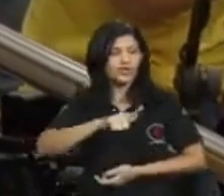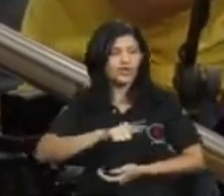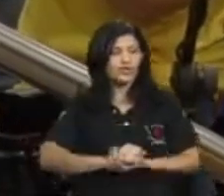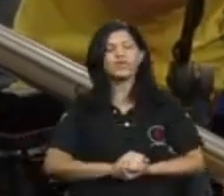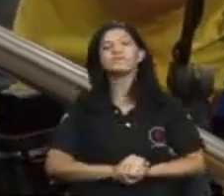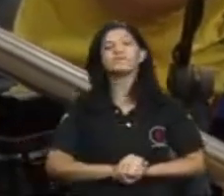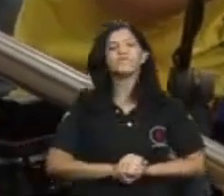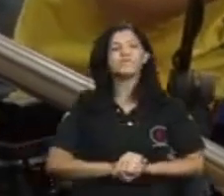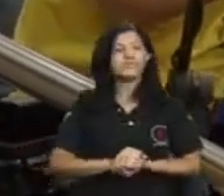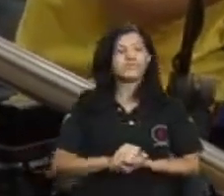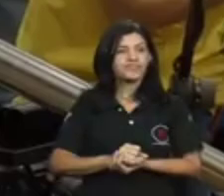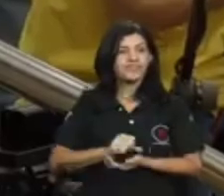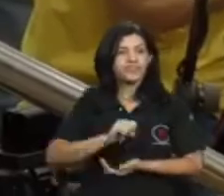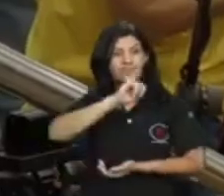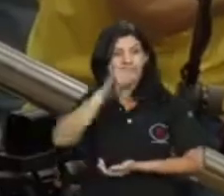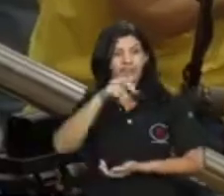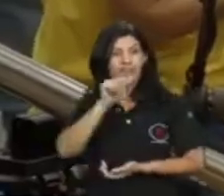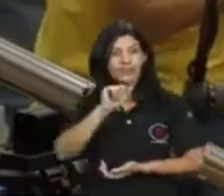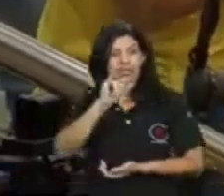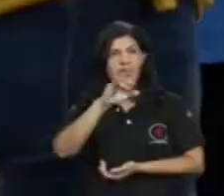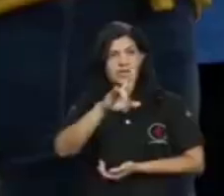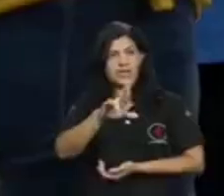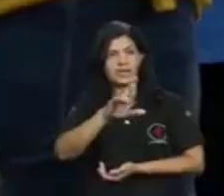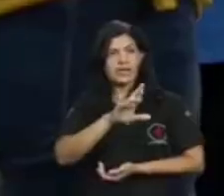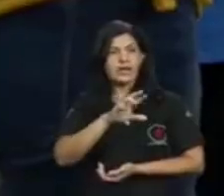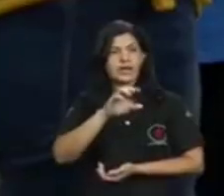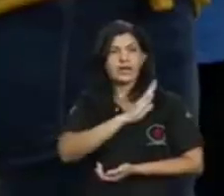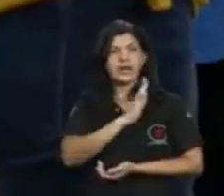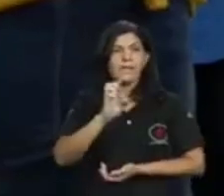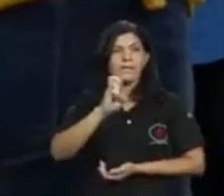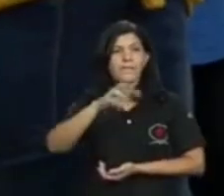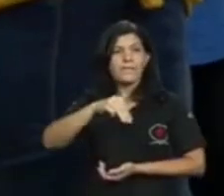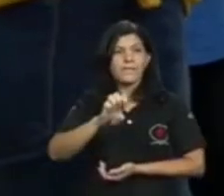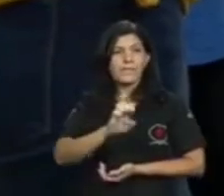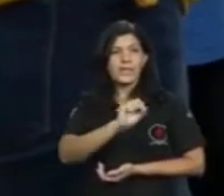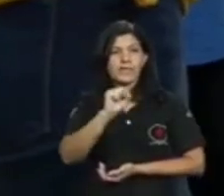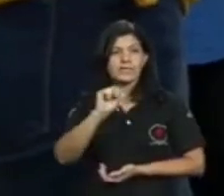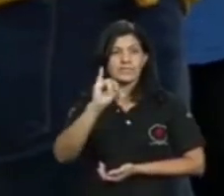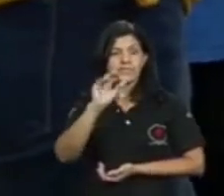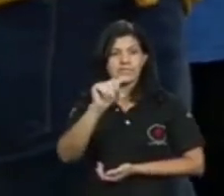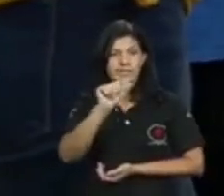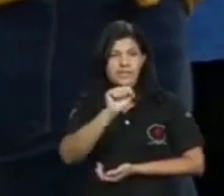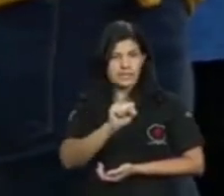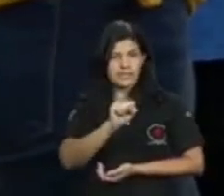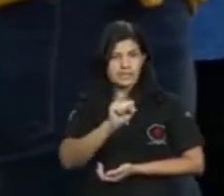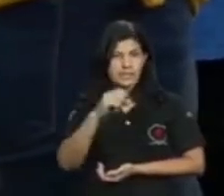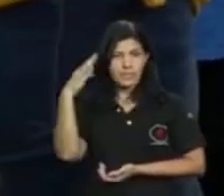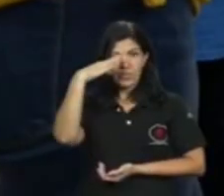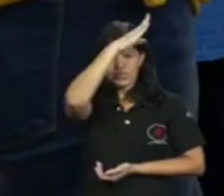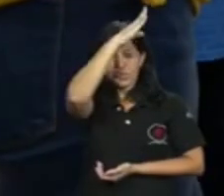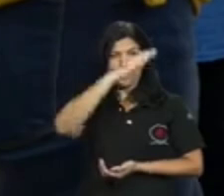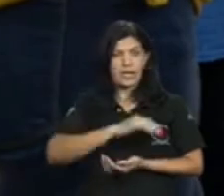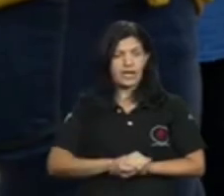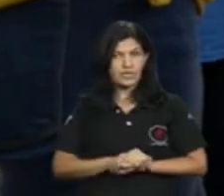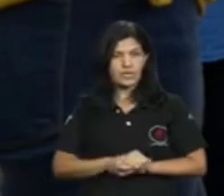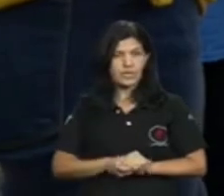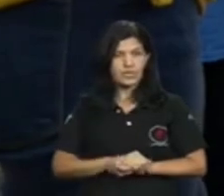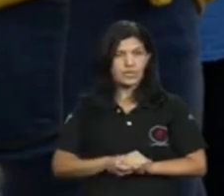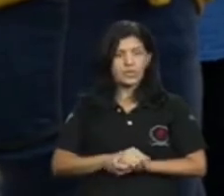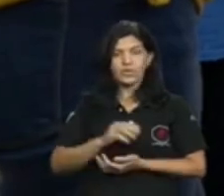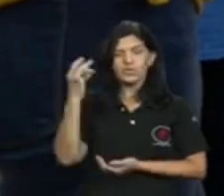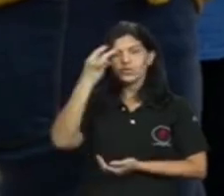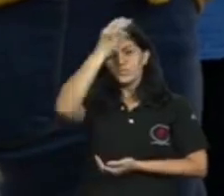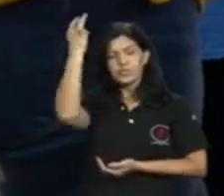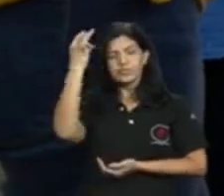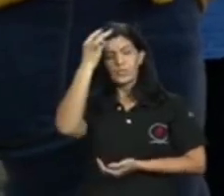Jair Messias Bolsonaro. E o Espírito Santo me perguntou, Messias, qual é a